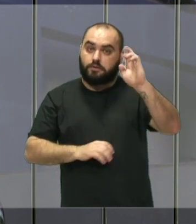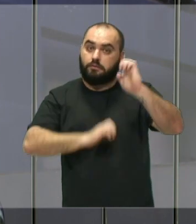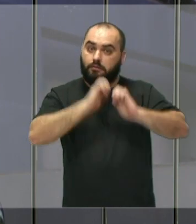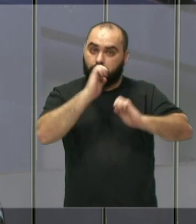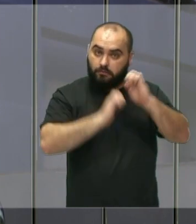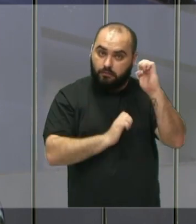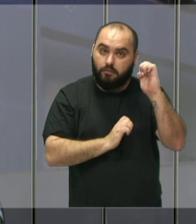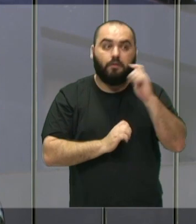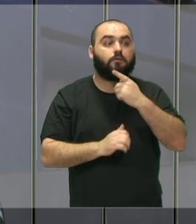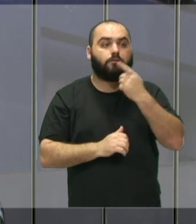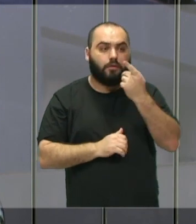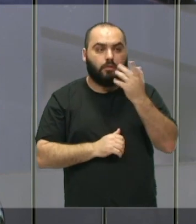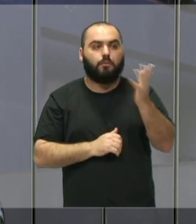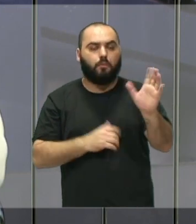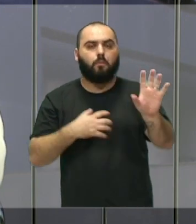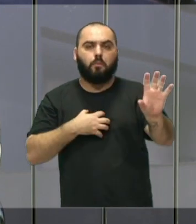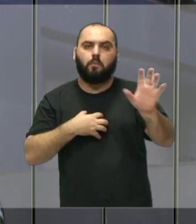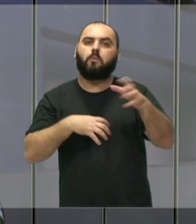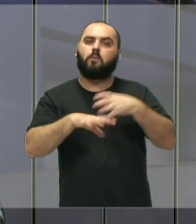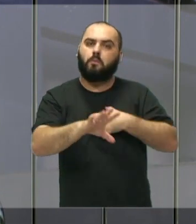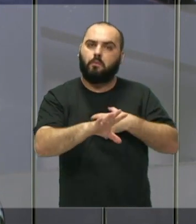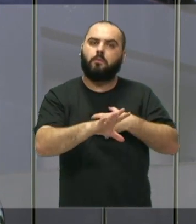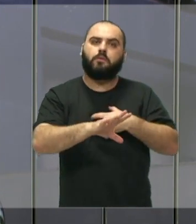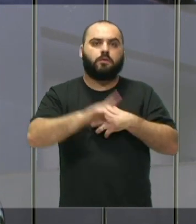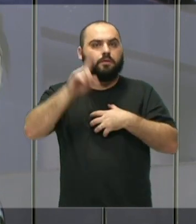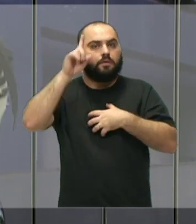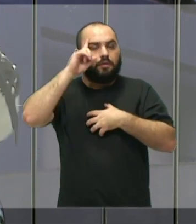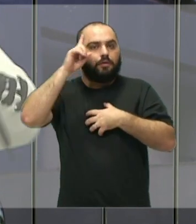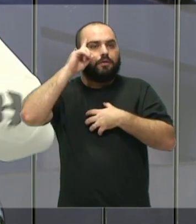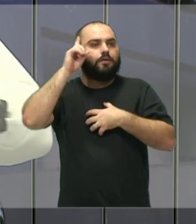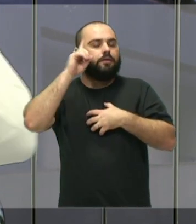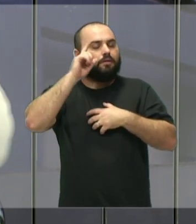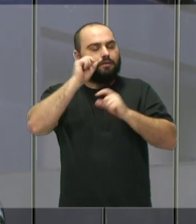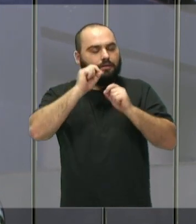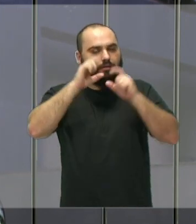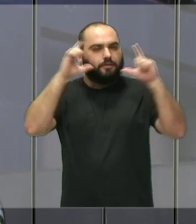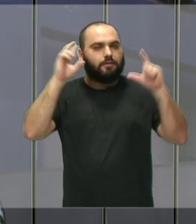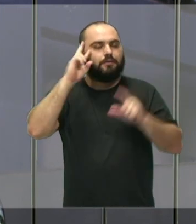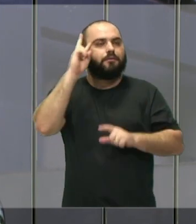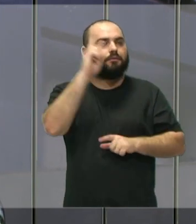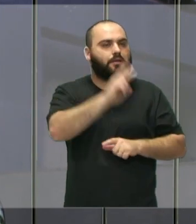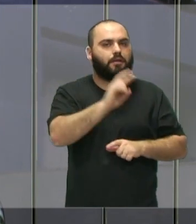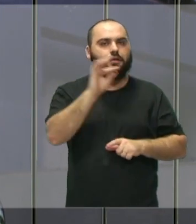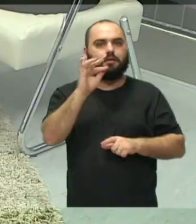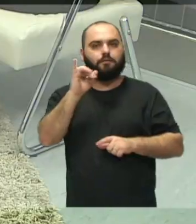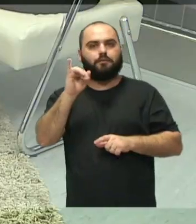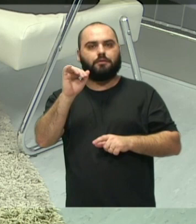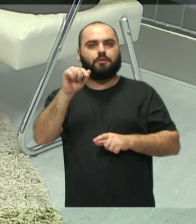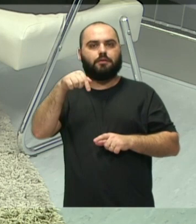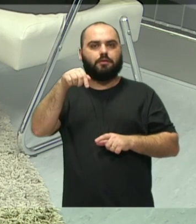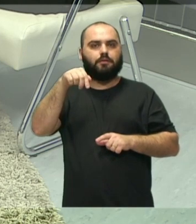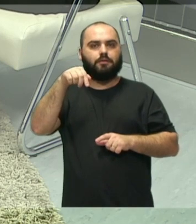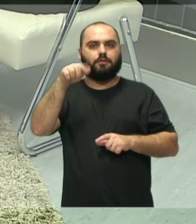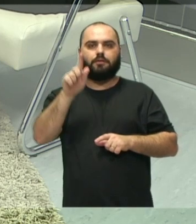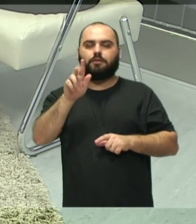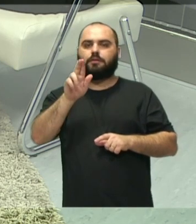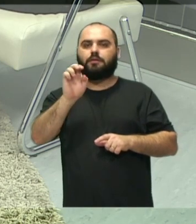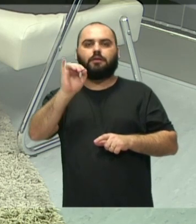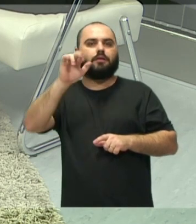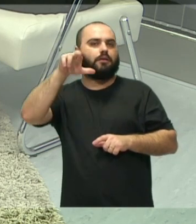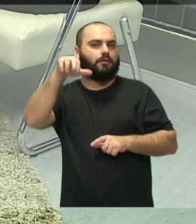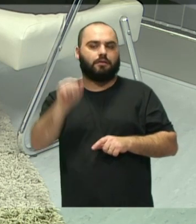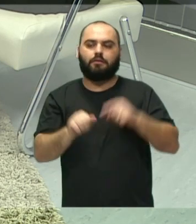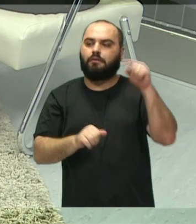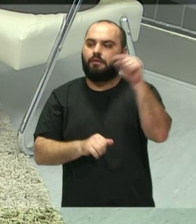empático com a situação dos vizinhos e todo dia acordarem, verem aquela figueira, do direito daquela figueira por ser nativa, de